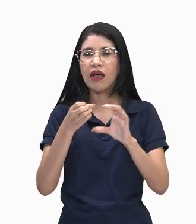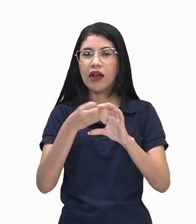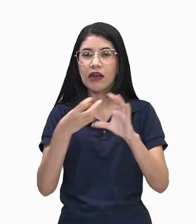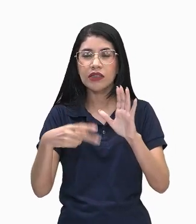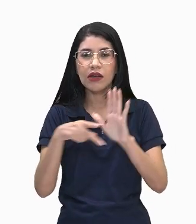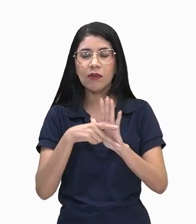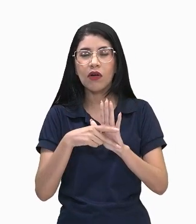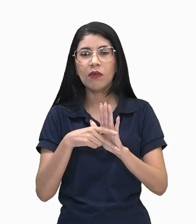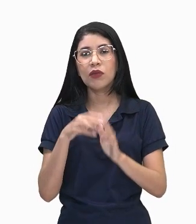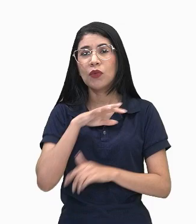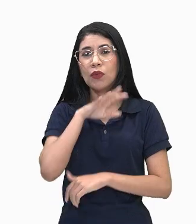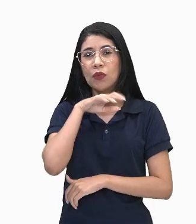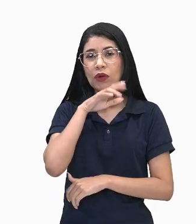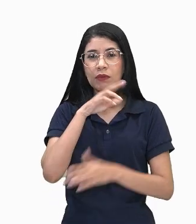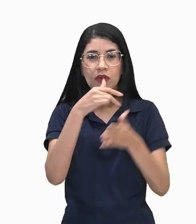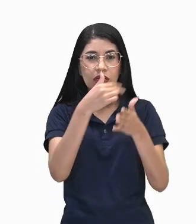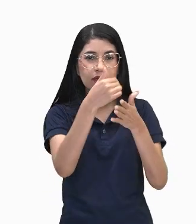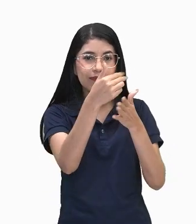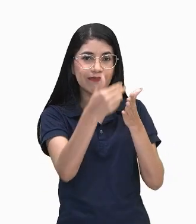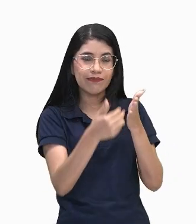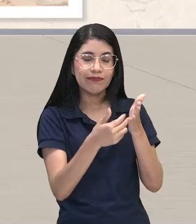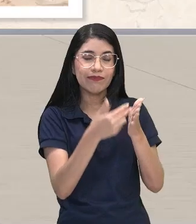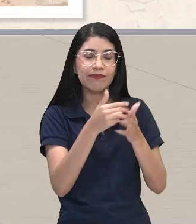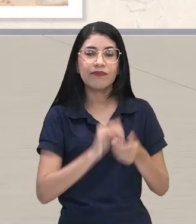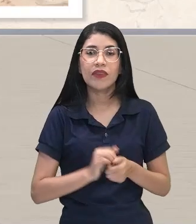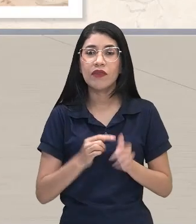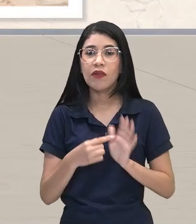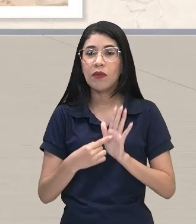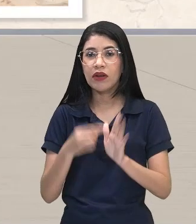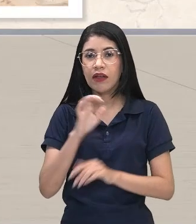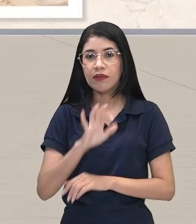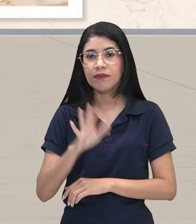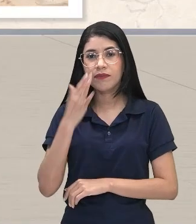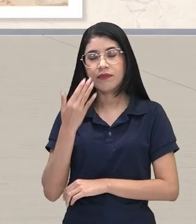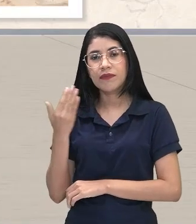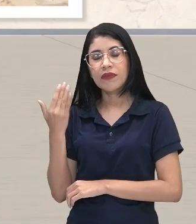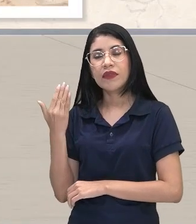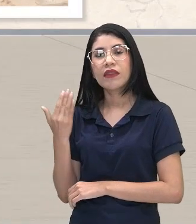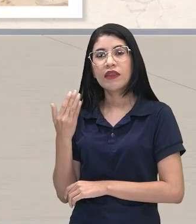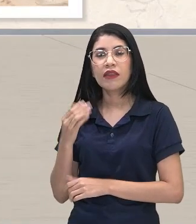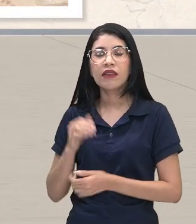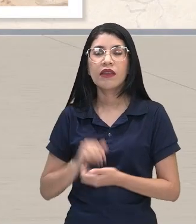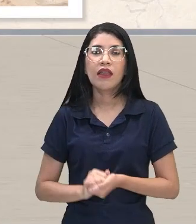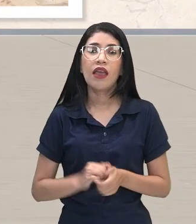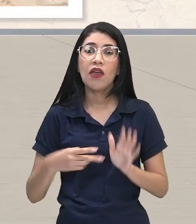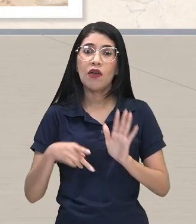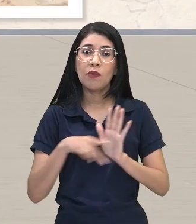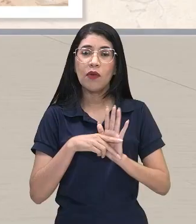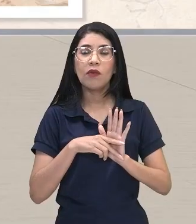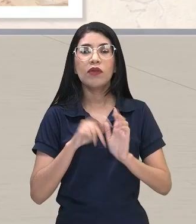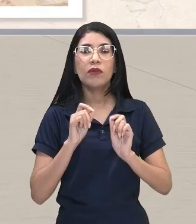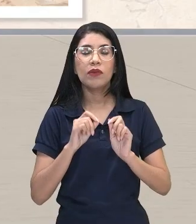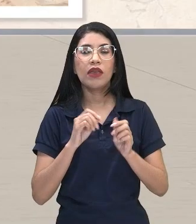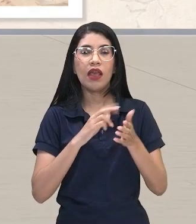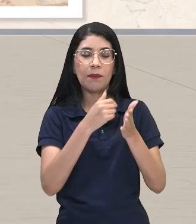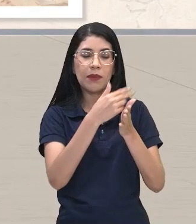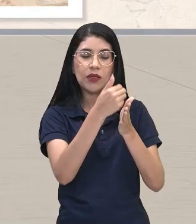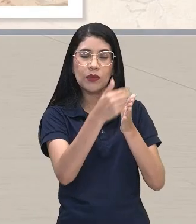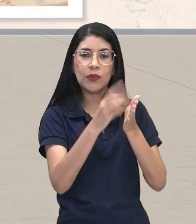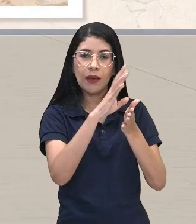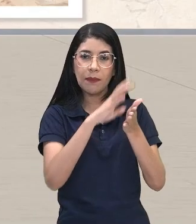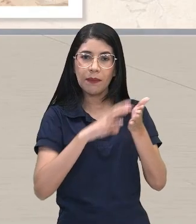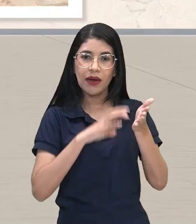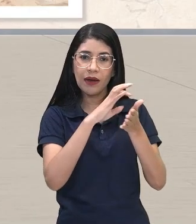características desses animais. Então, vamos mostrar para vocês uma pintura rupestre. Aqui no meu lado, nós temos um bisão, que ele